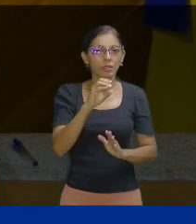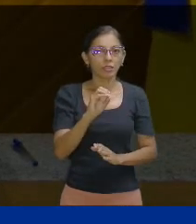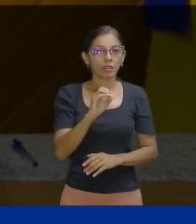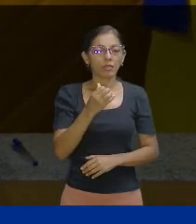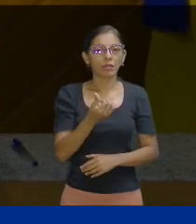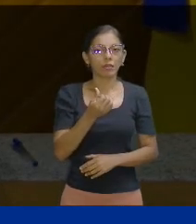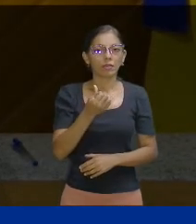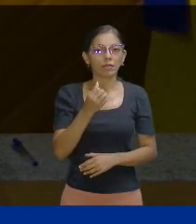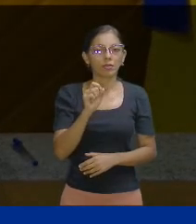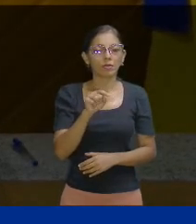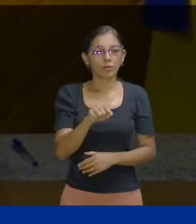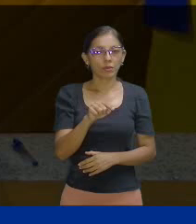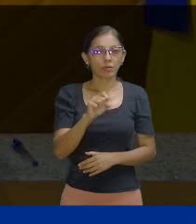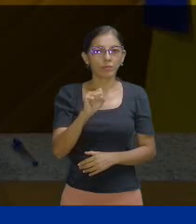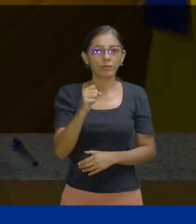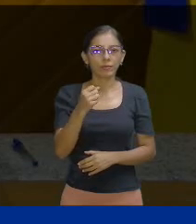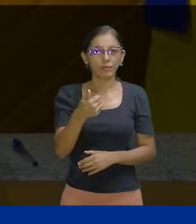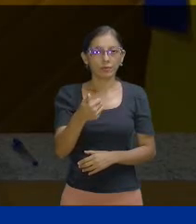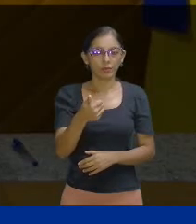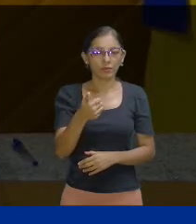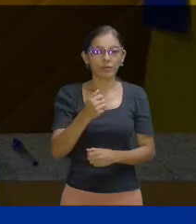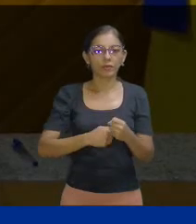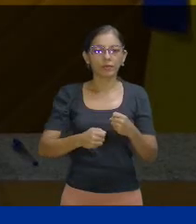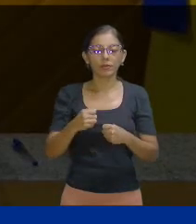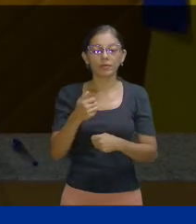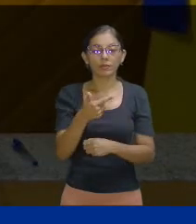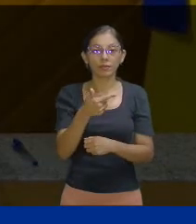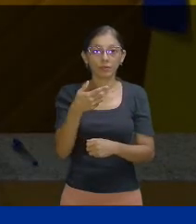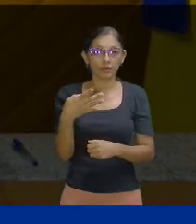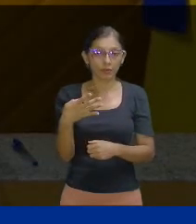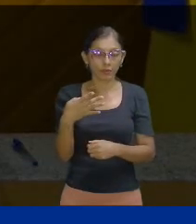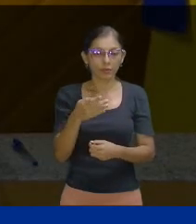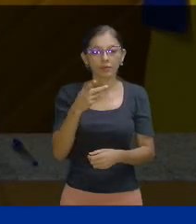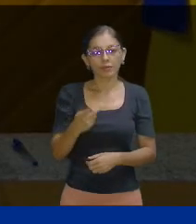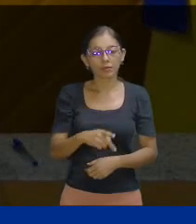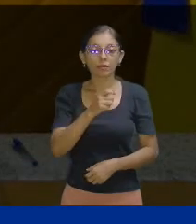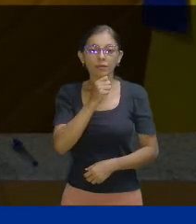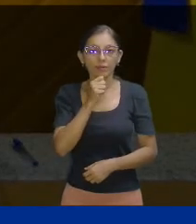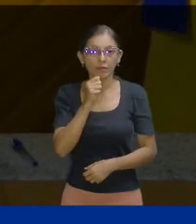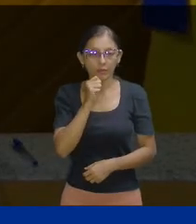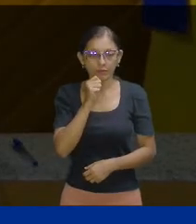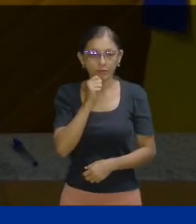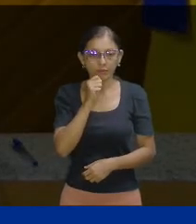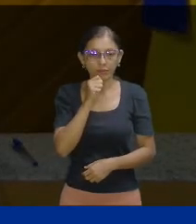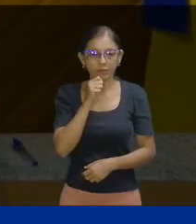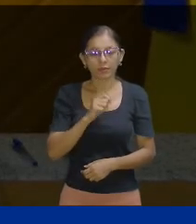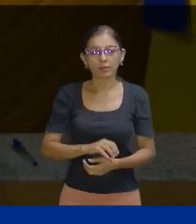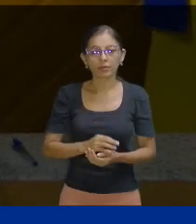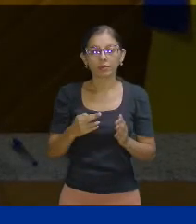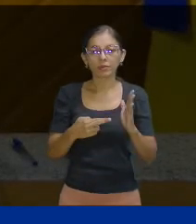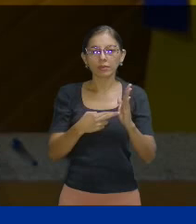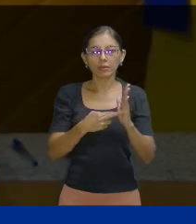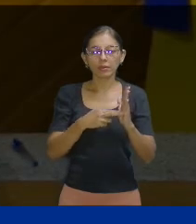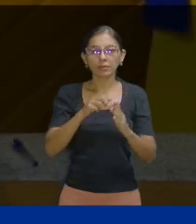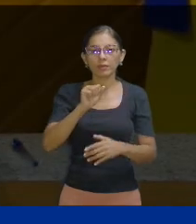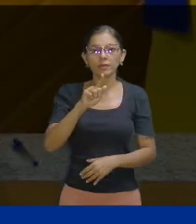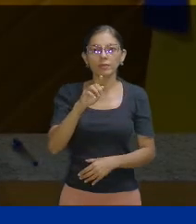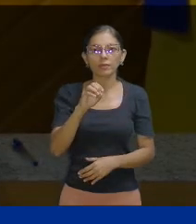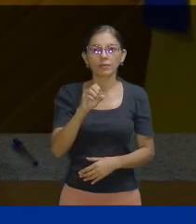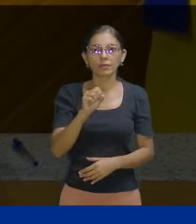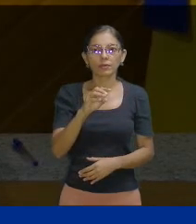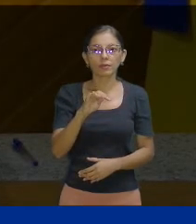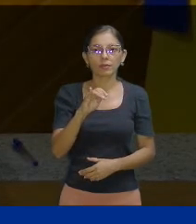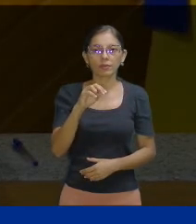06.081, de 2024, origem Macapá. O relator é o juiz Agostinho Silvério e o requerente